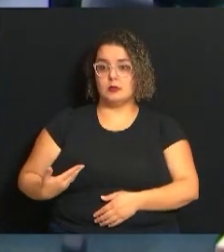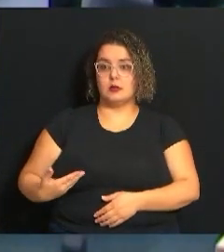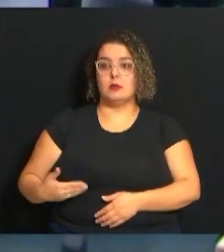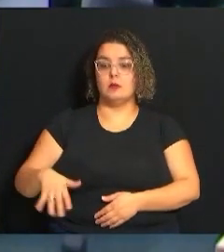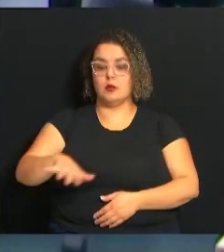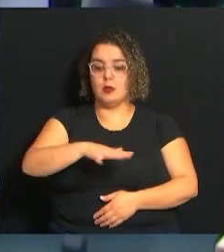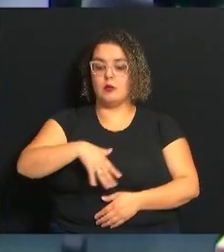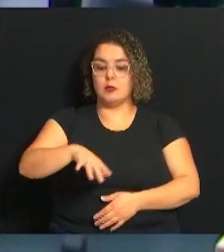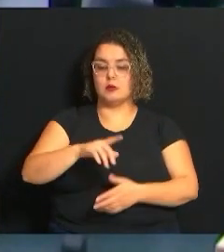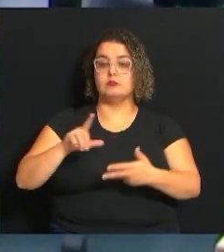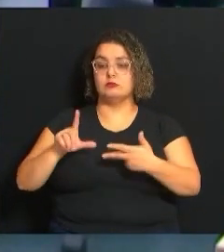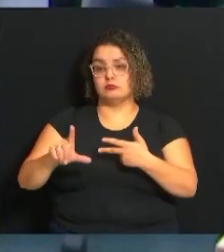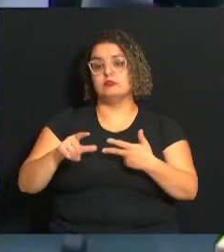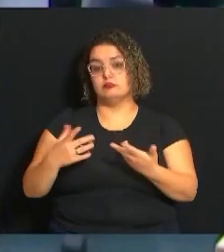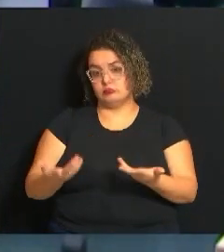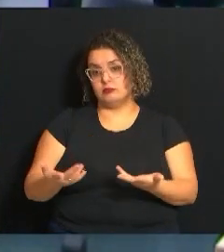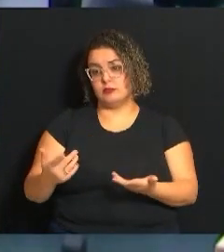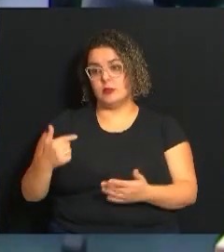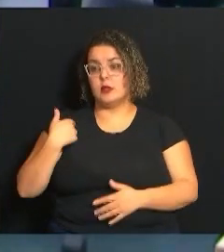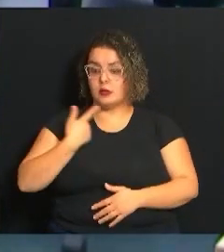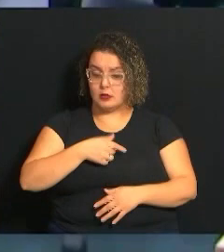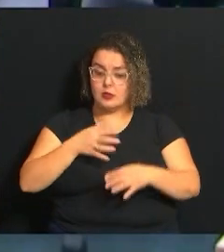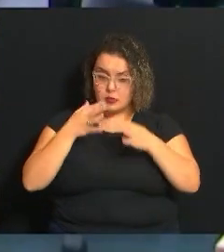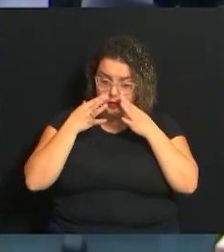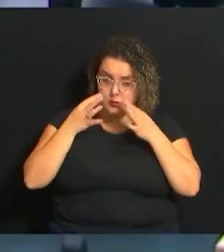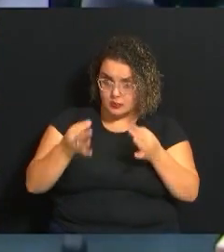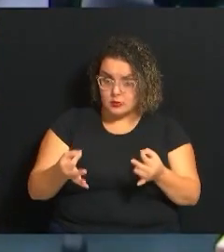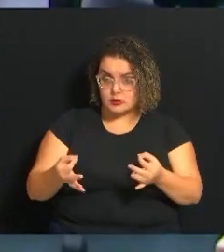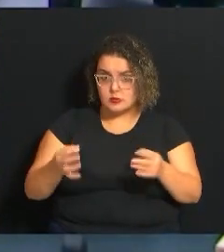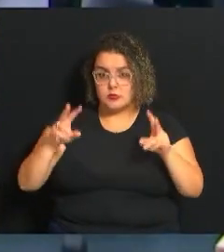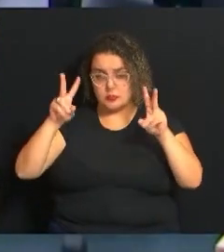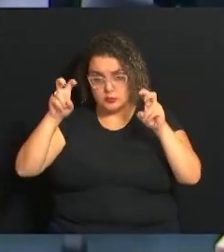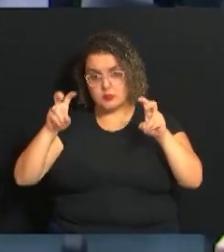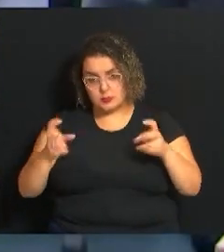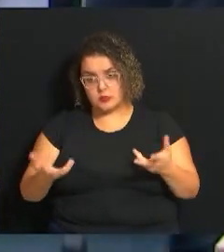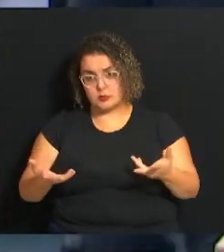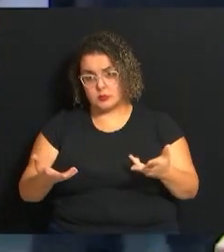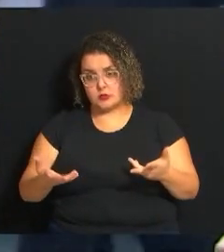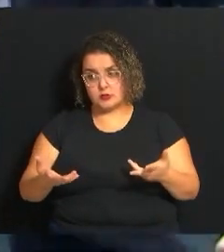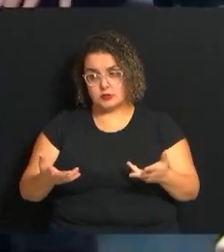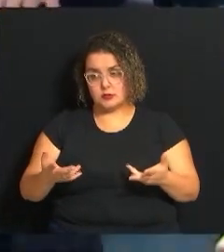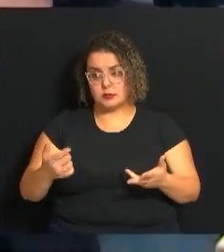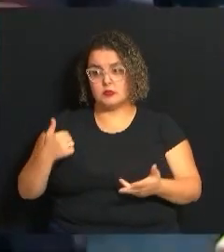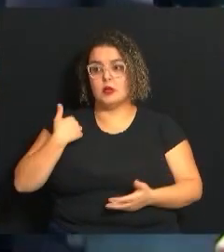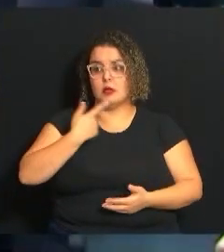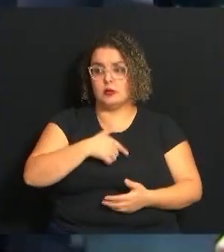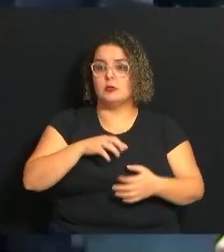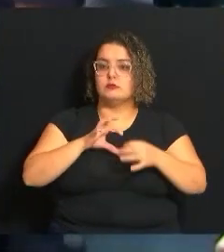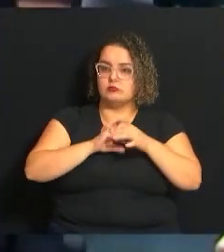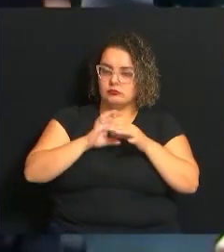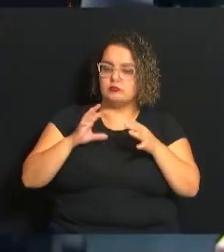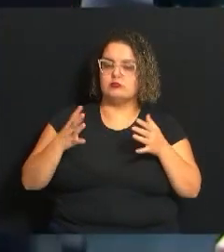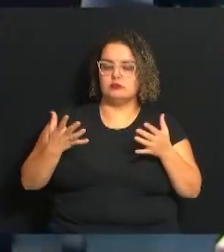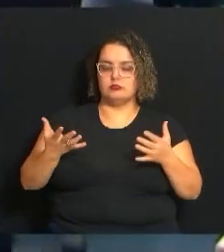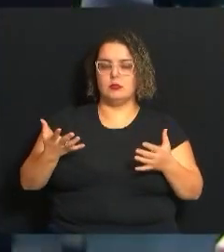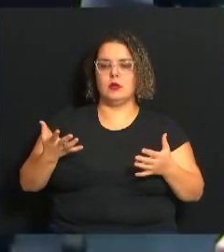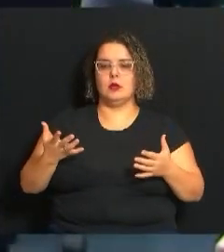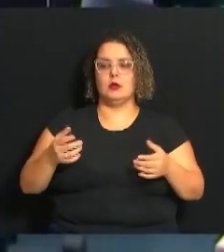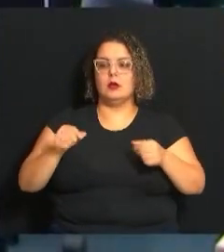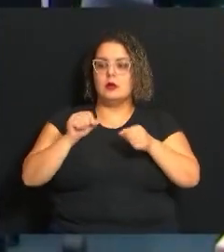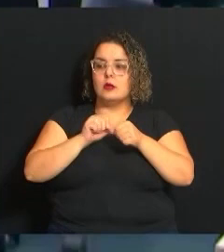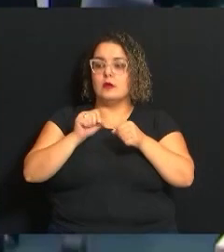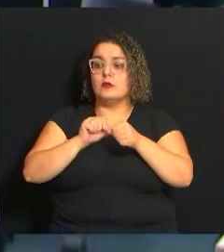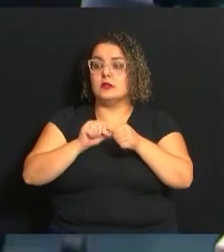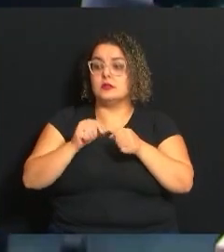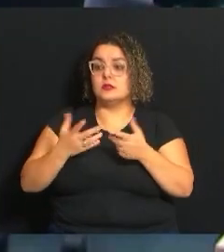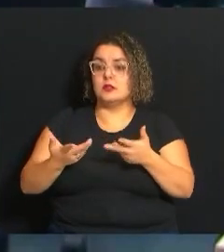uma sinalização de que nós estamos atentos, né, a esse tema e a gente está sim disposto, nós estamos dispostos a fazer aí